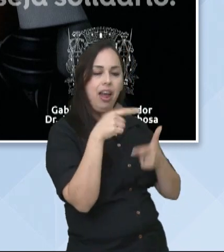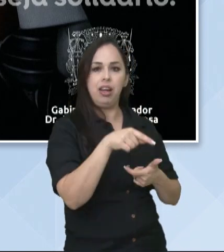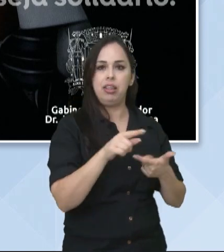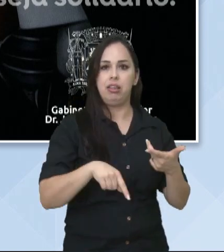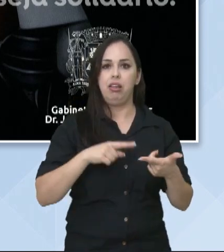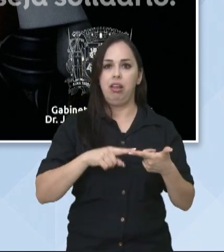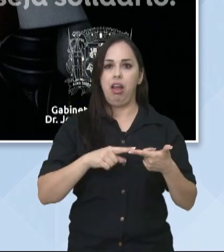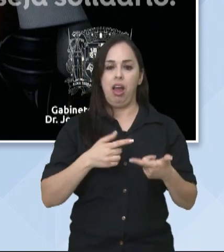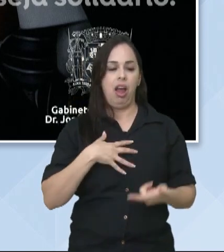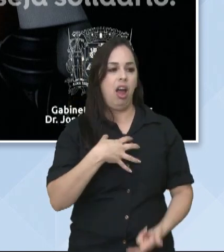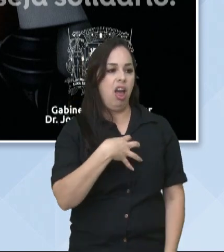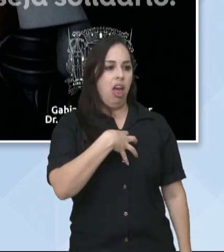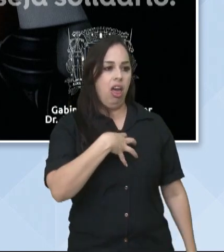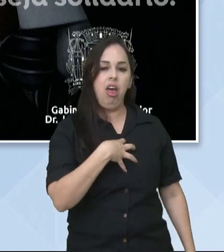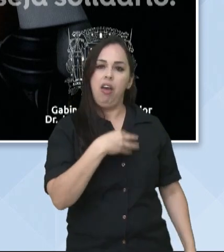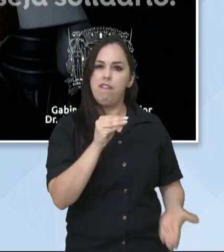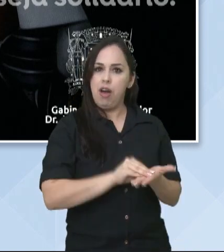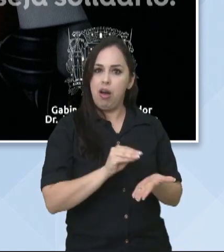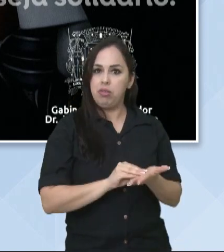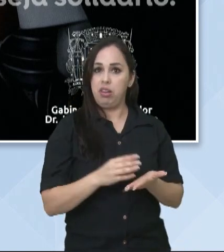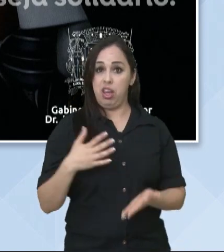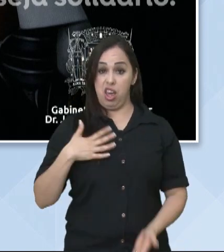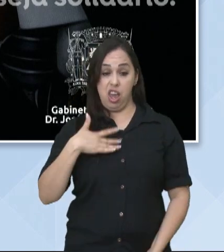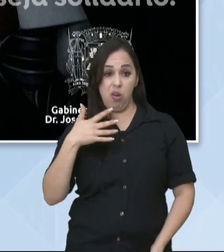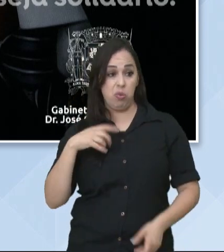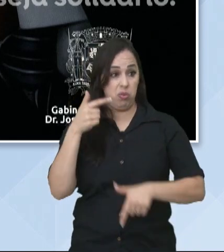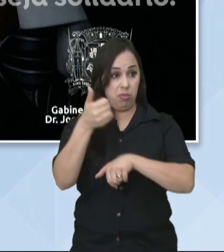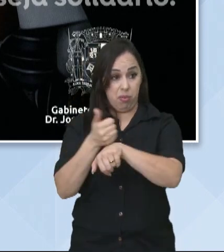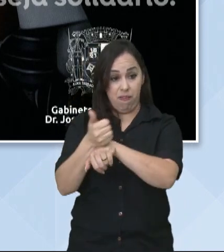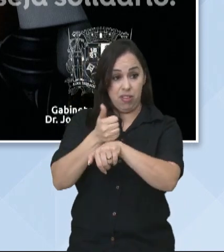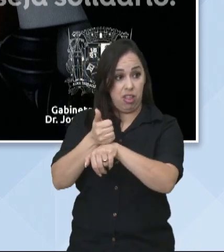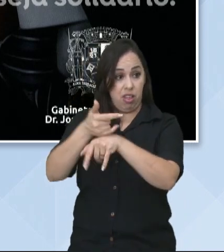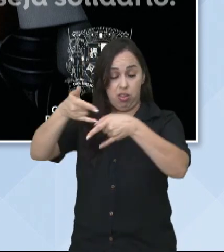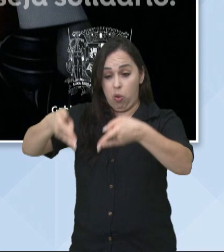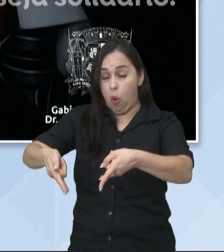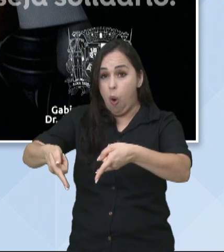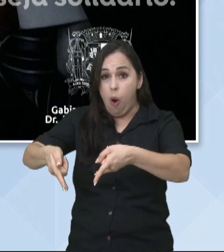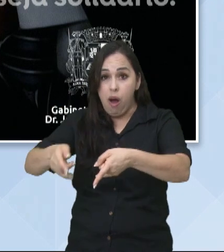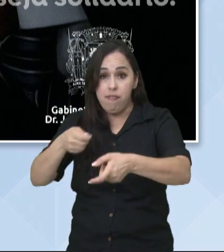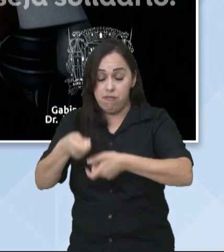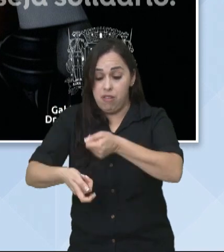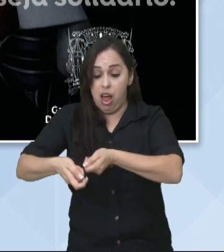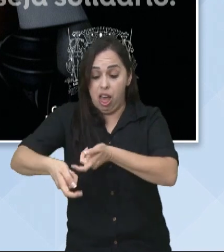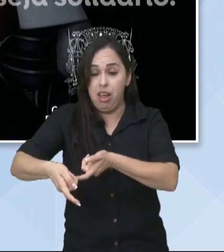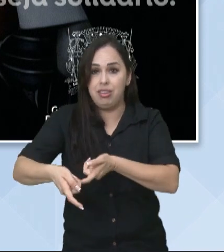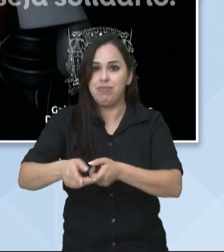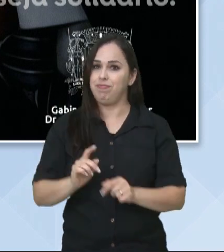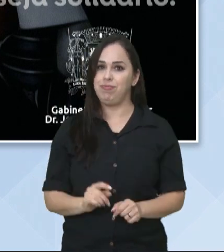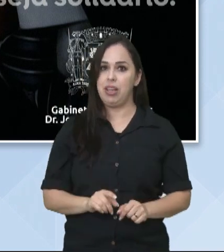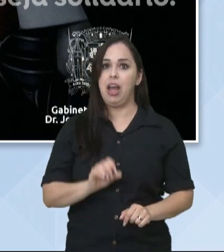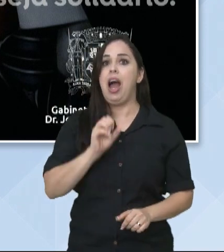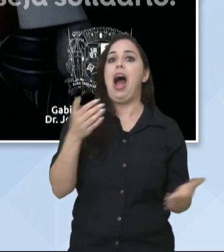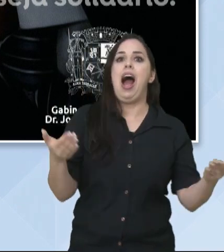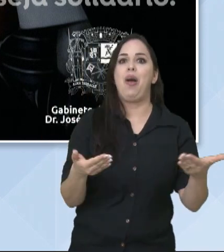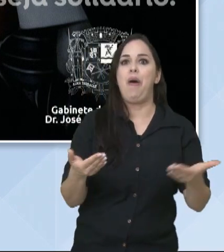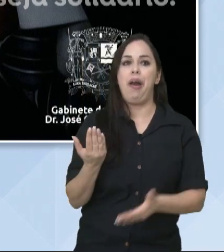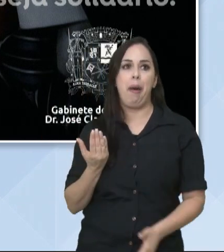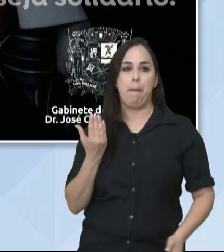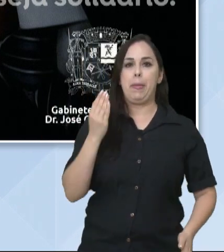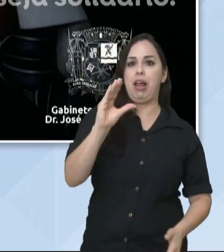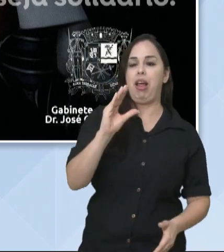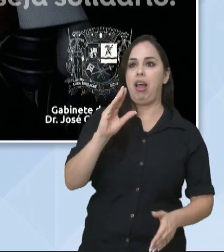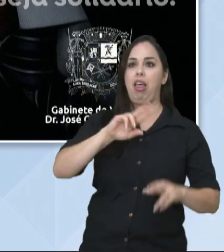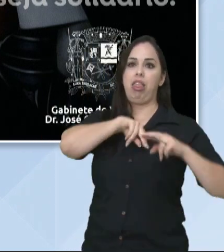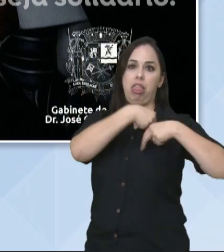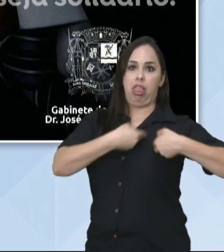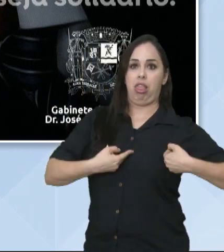falta de ar, falar que não era coveiro. Agora, quando vai algum fanático lá botar na rede social, tô de luto,